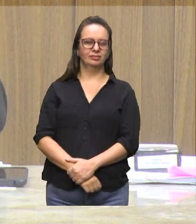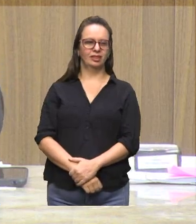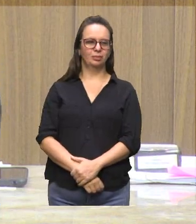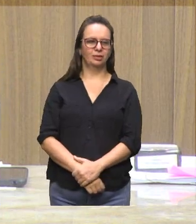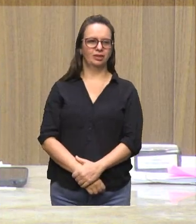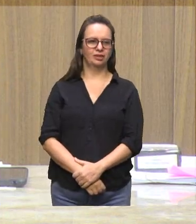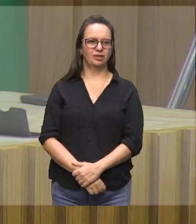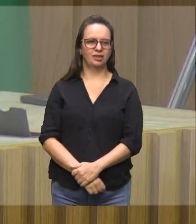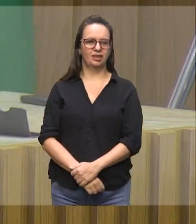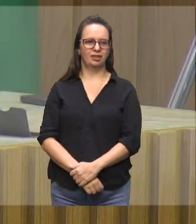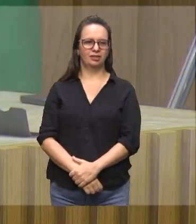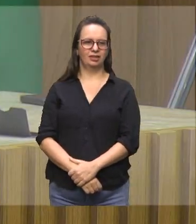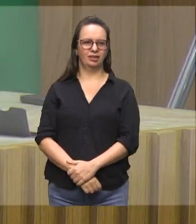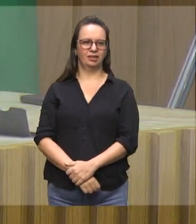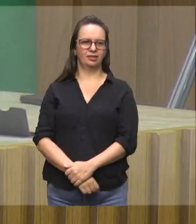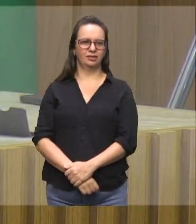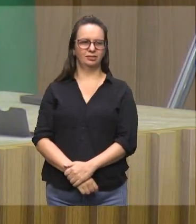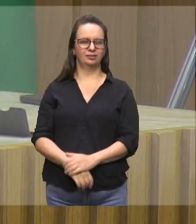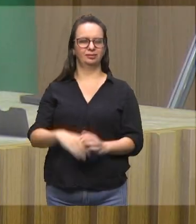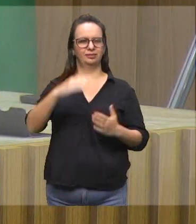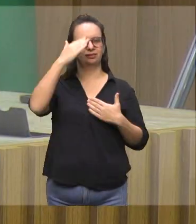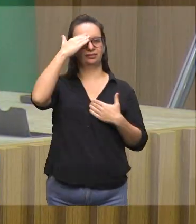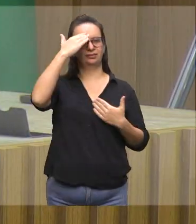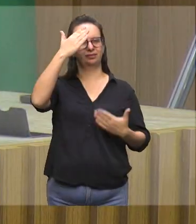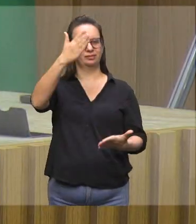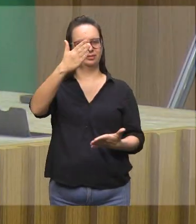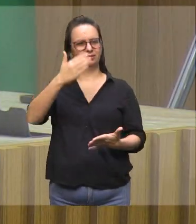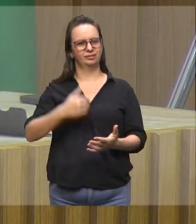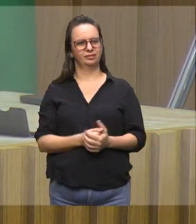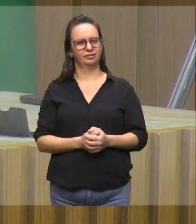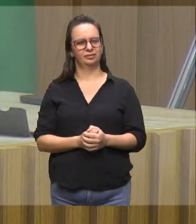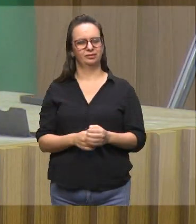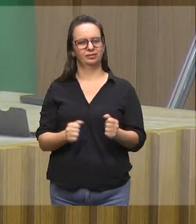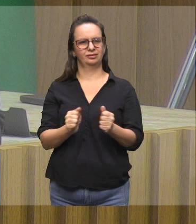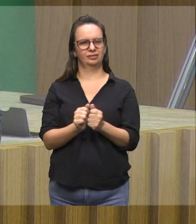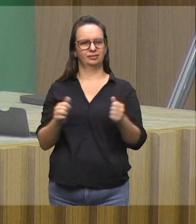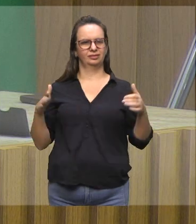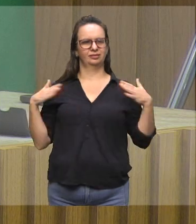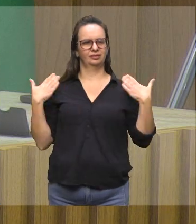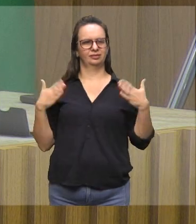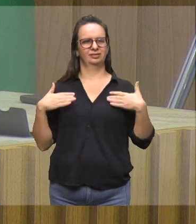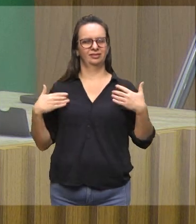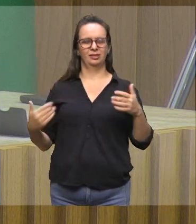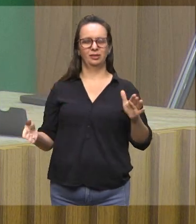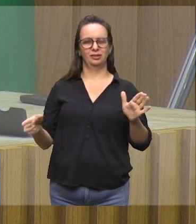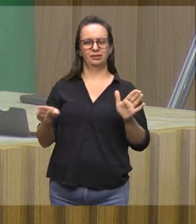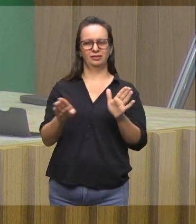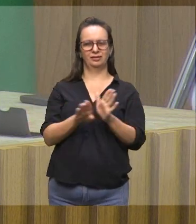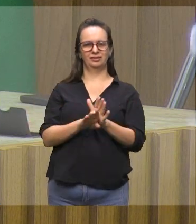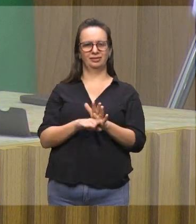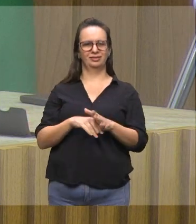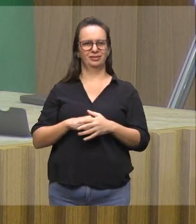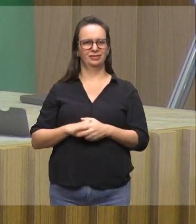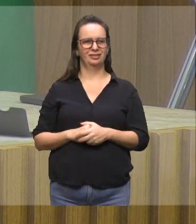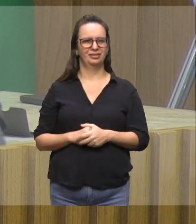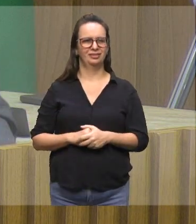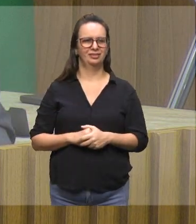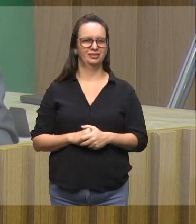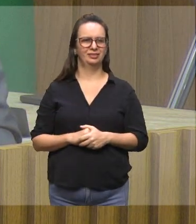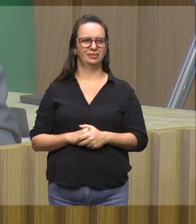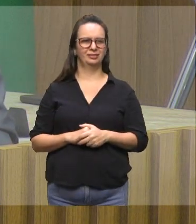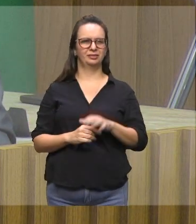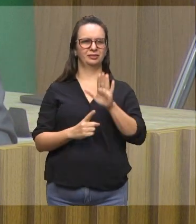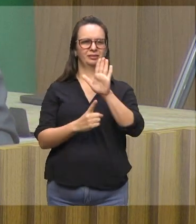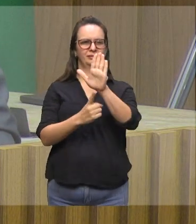Muito obrigado, senhor presidente em exercício. Com muita honra que a gente traz essa proposta de emenda à Lei Orgânica, que eu acho que revela